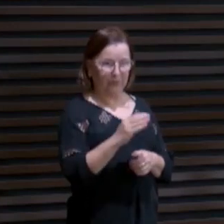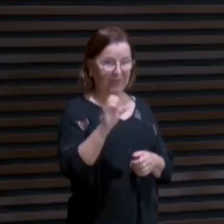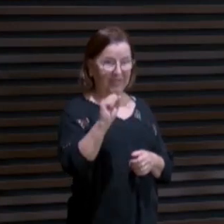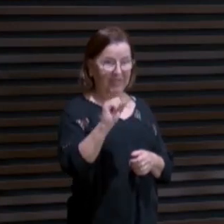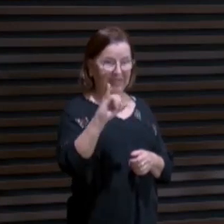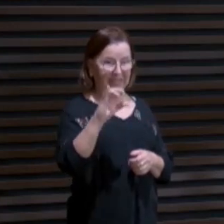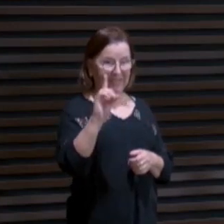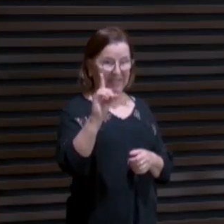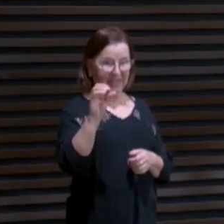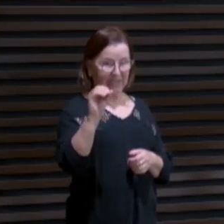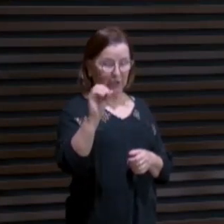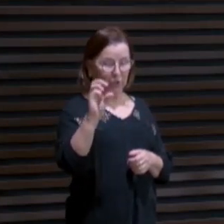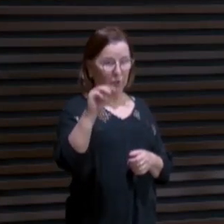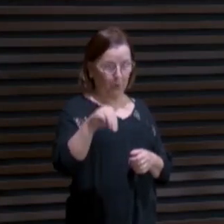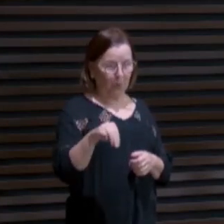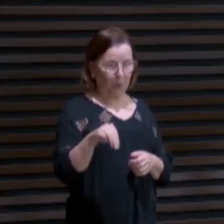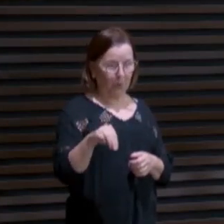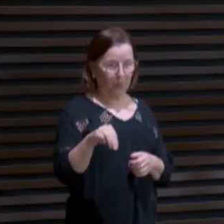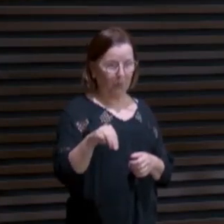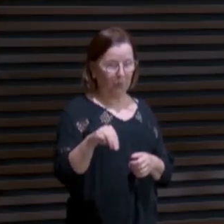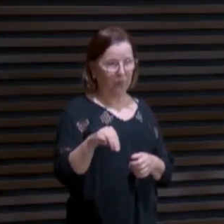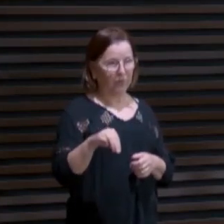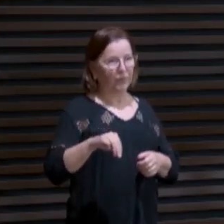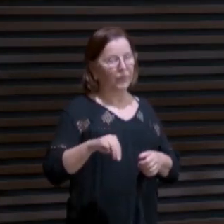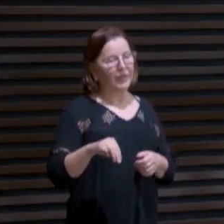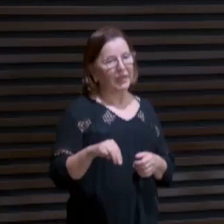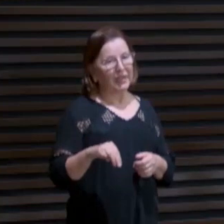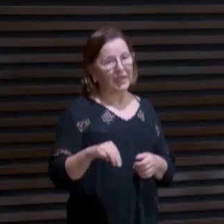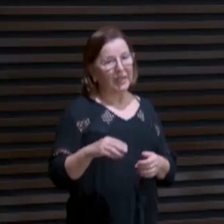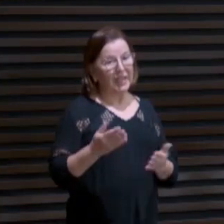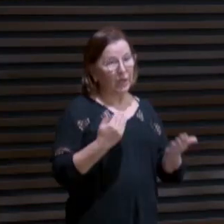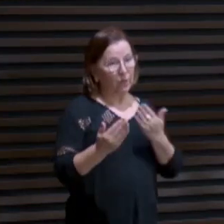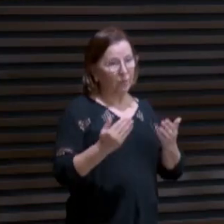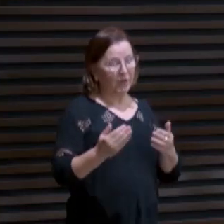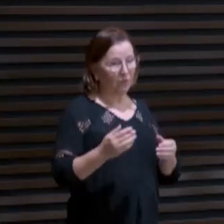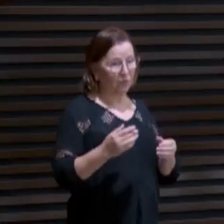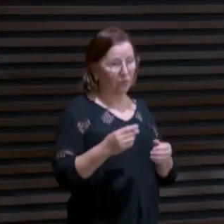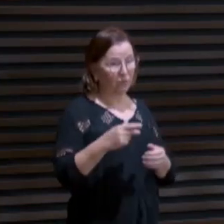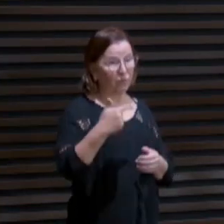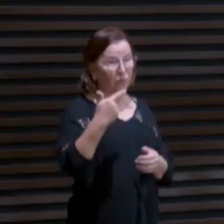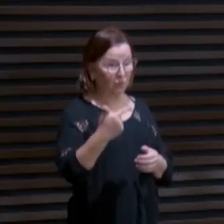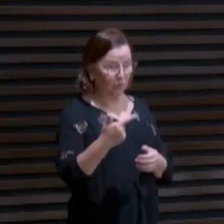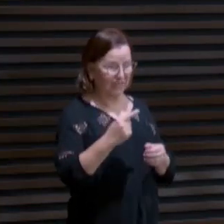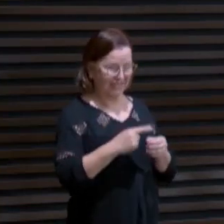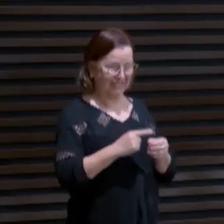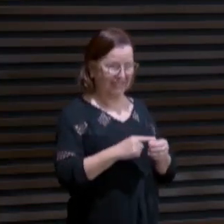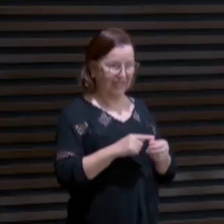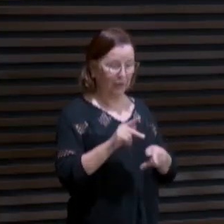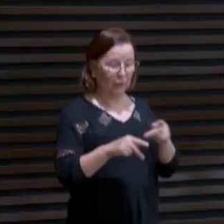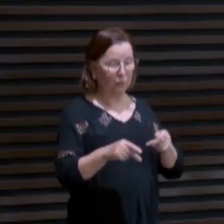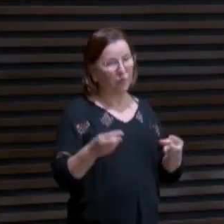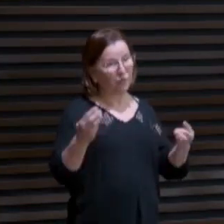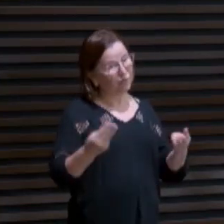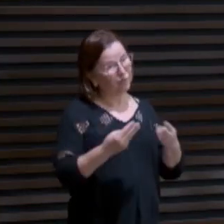e comparou com Corazim e Betsaida, que eram cidades do povo de Deus,